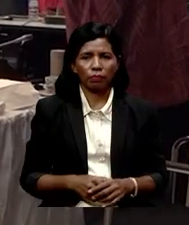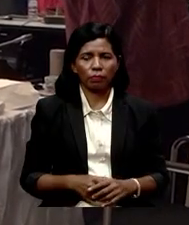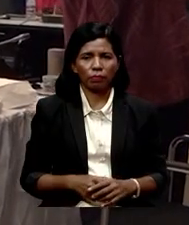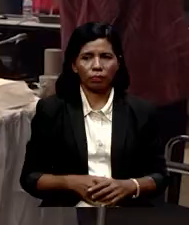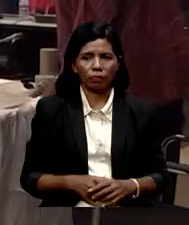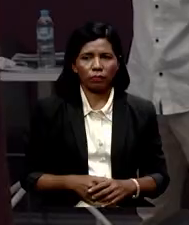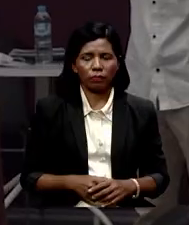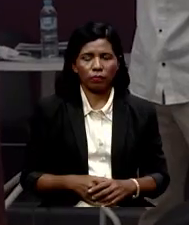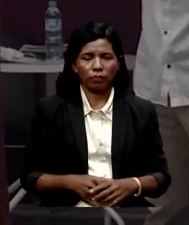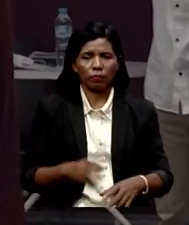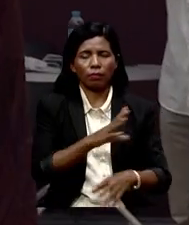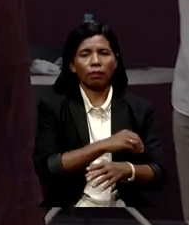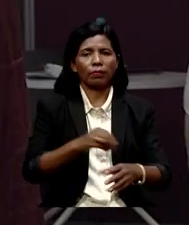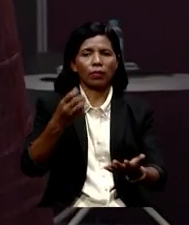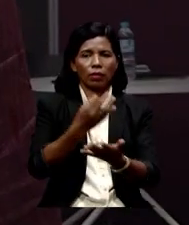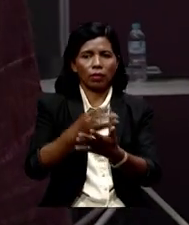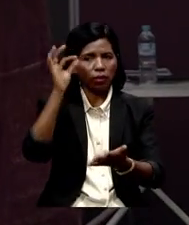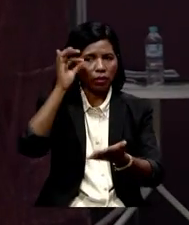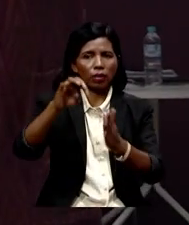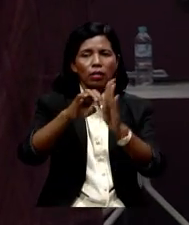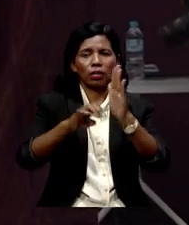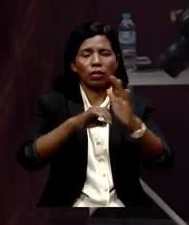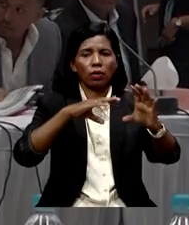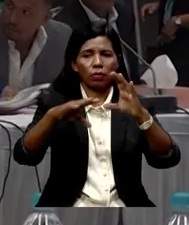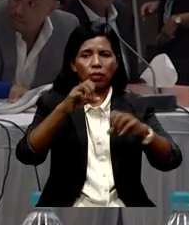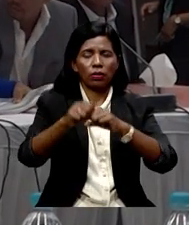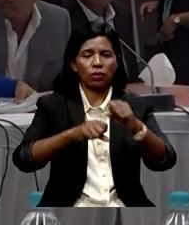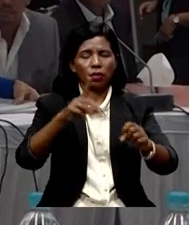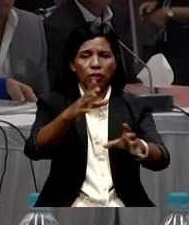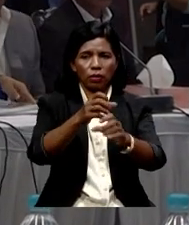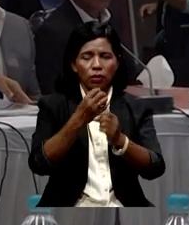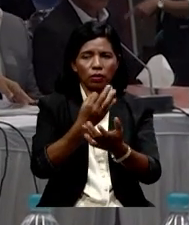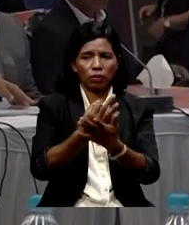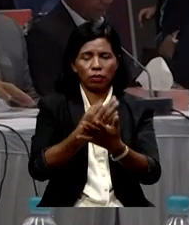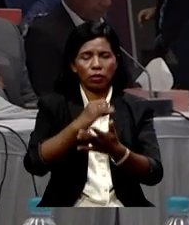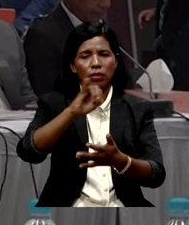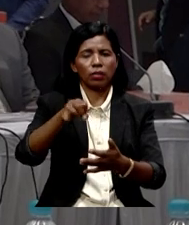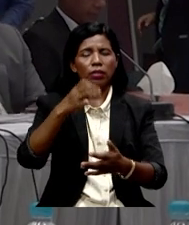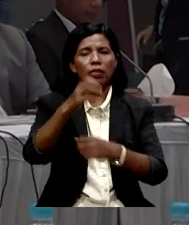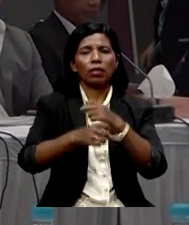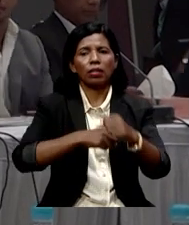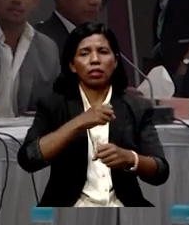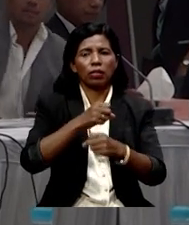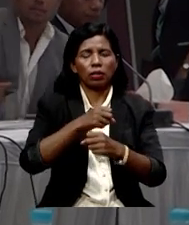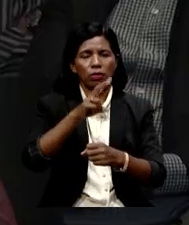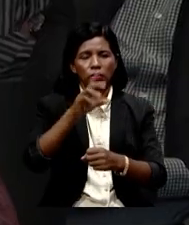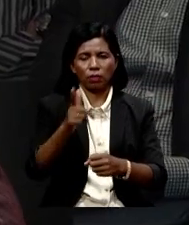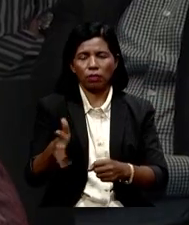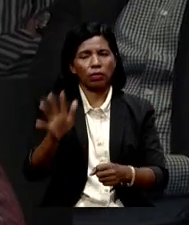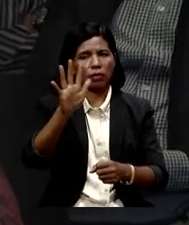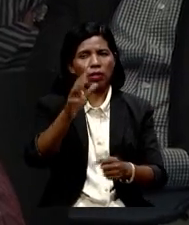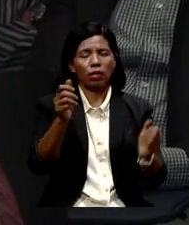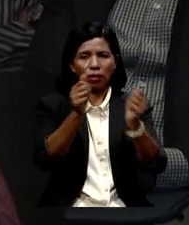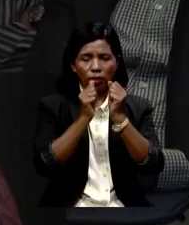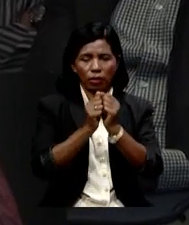E envelope fiscal na Secretaria de Estado de Comunicação Social Simo, Orçamento Geral do Estado Batina Rihun do Aronestron Lima,